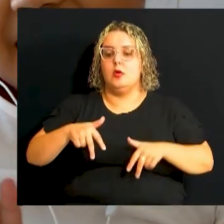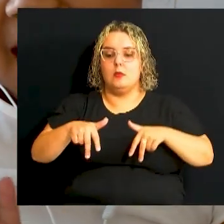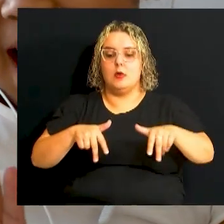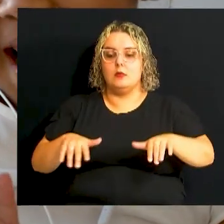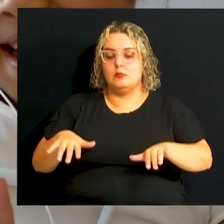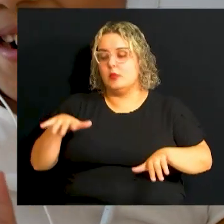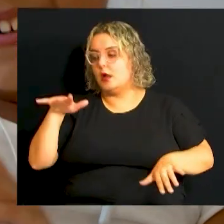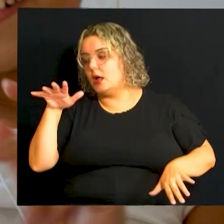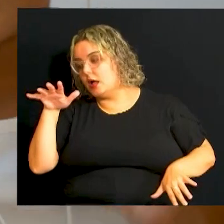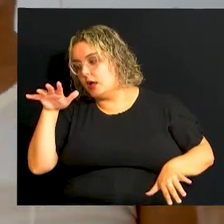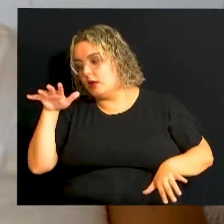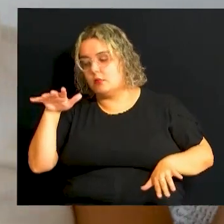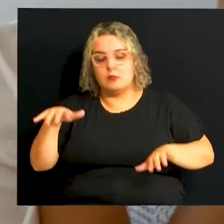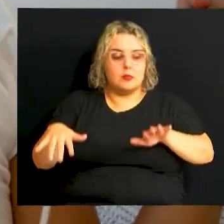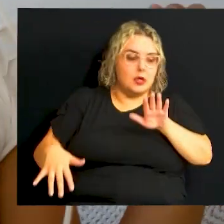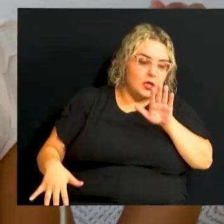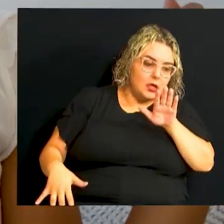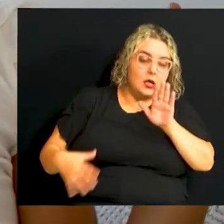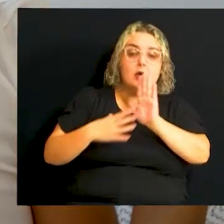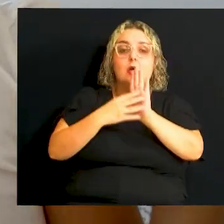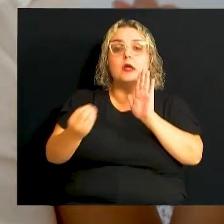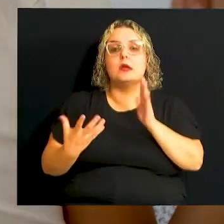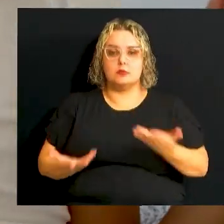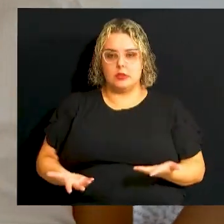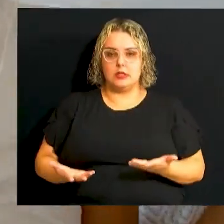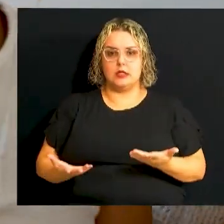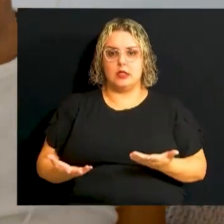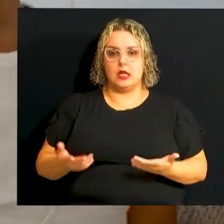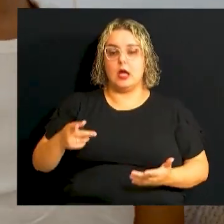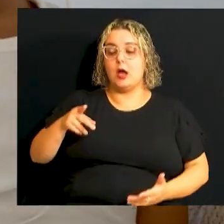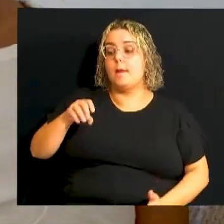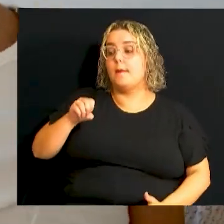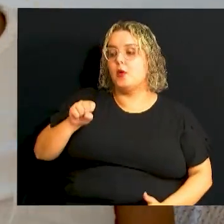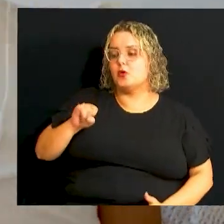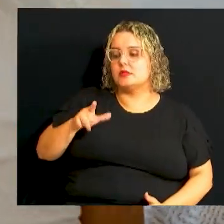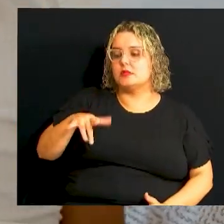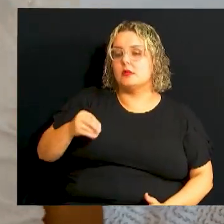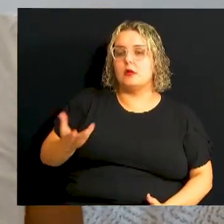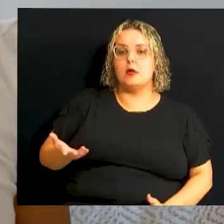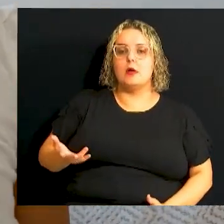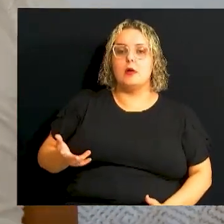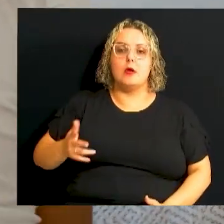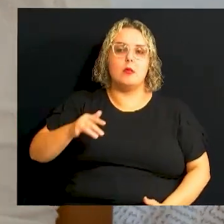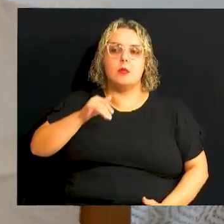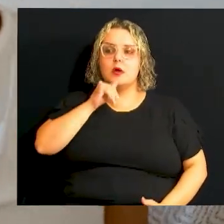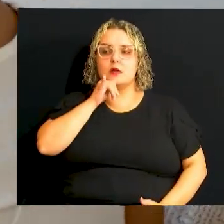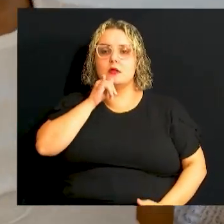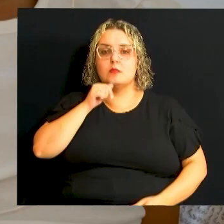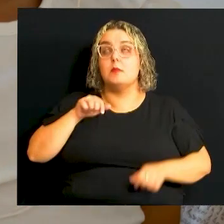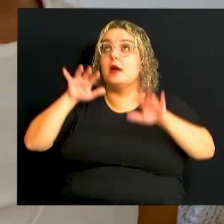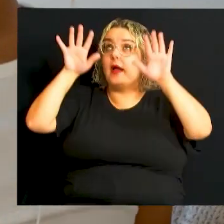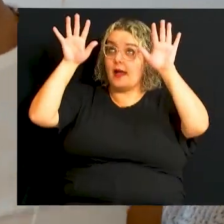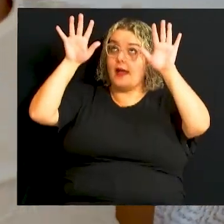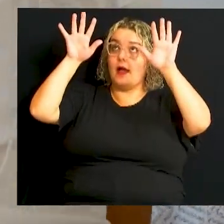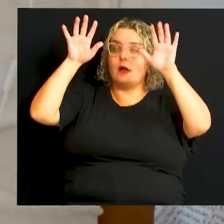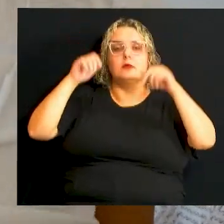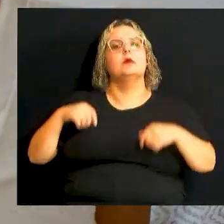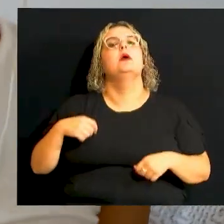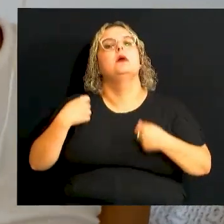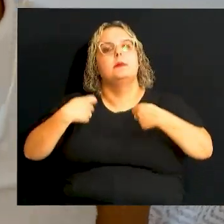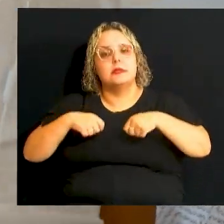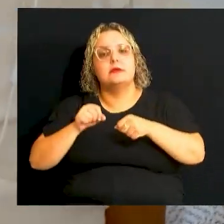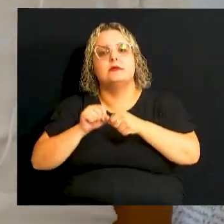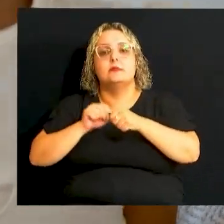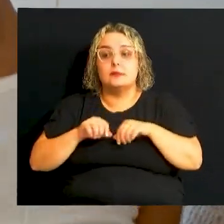posição que a criança tem que fazer e ela precisa imitar essa posição. Ah, apareceu o bonequinho com as mãos para